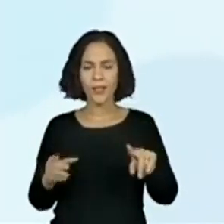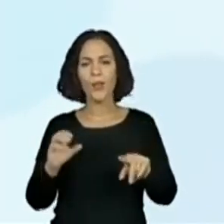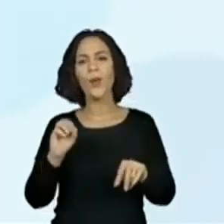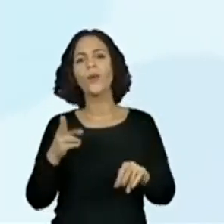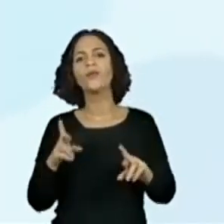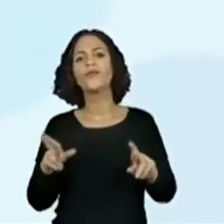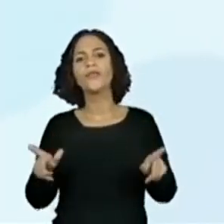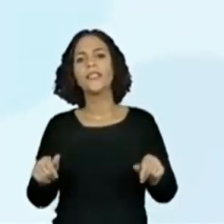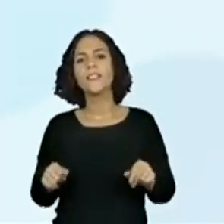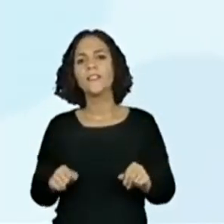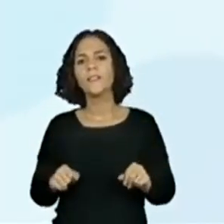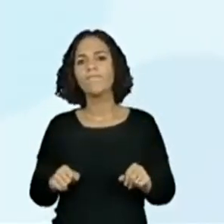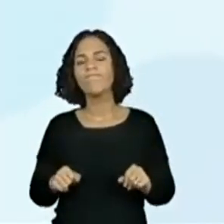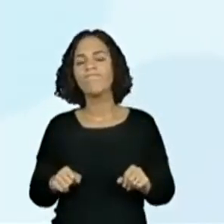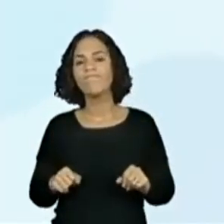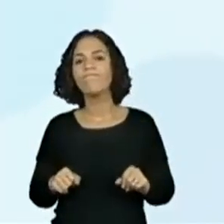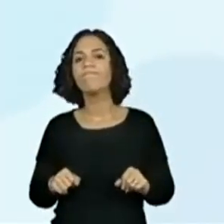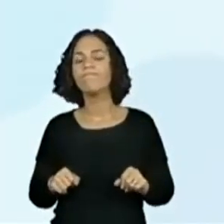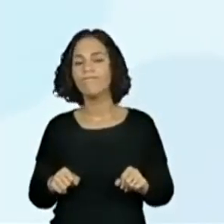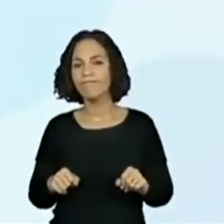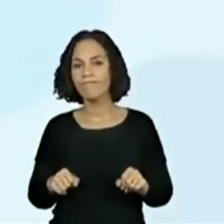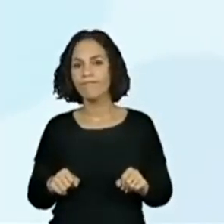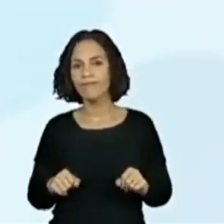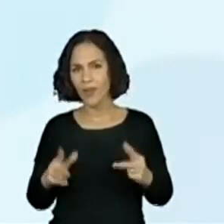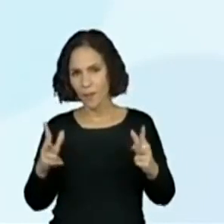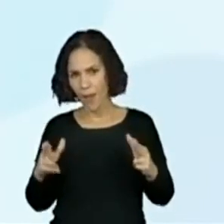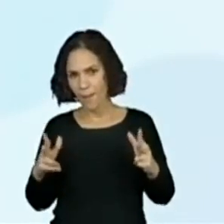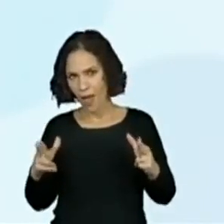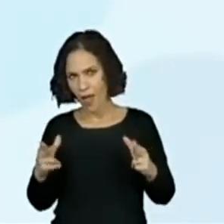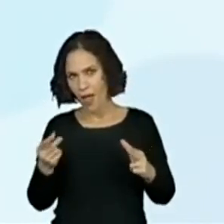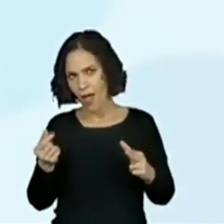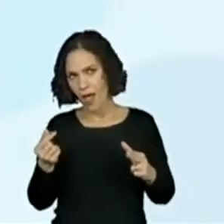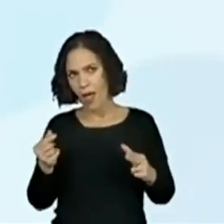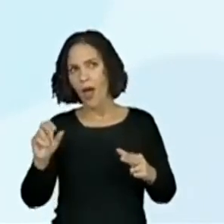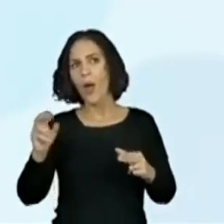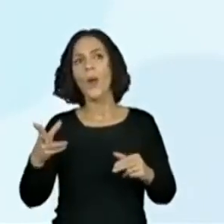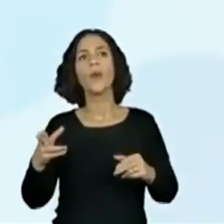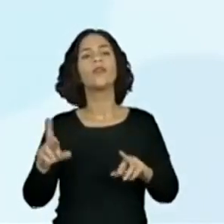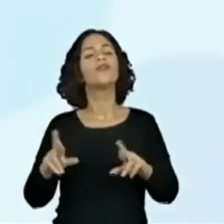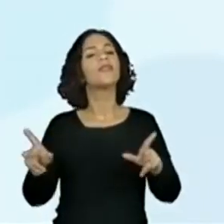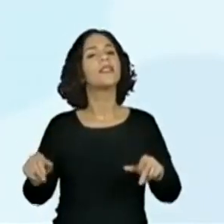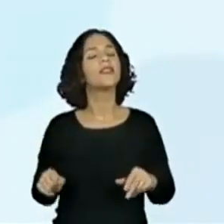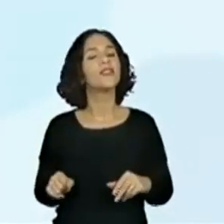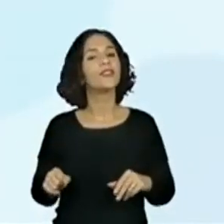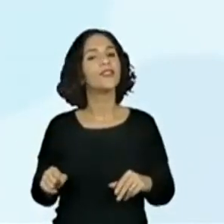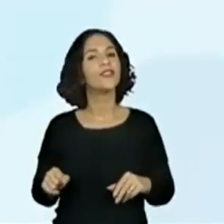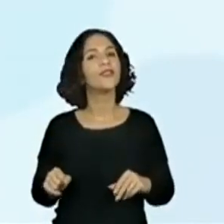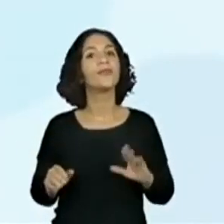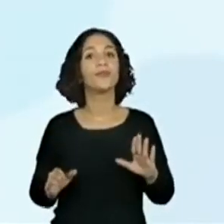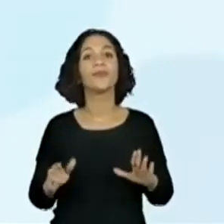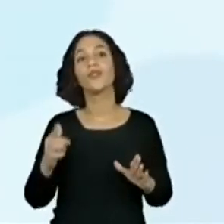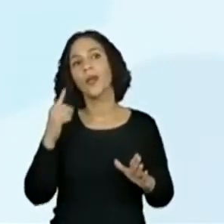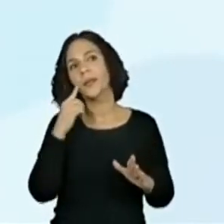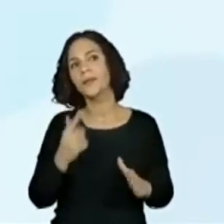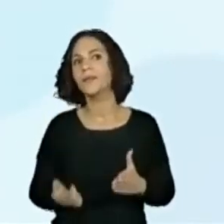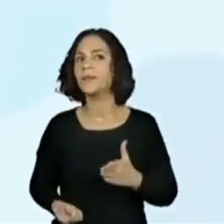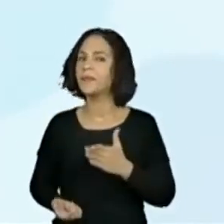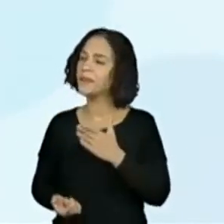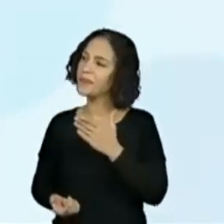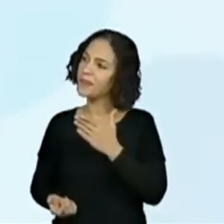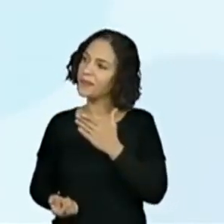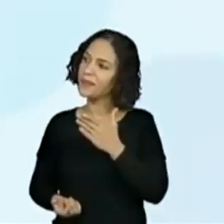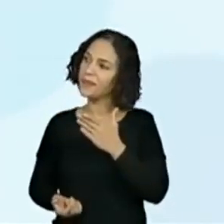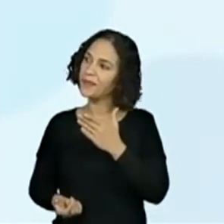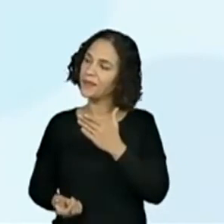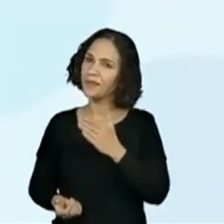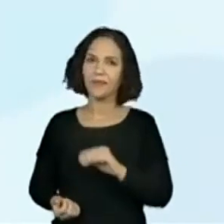valor que tem elas? Eu quero que observe as próximas que a gente vai olhar do Caio Henrique. Opa! Eu